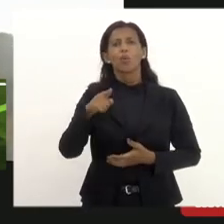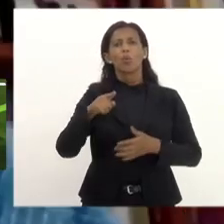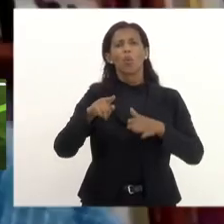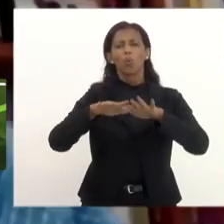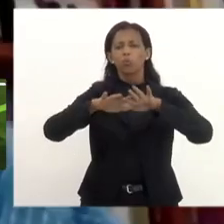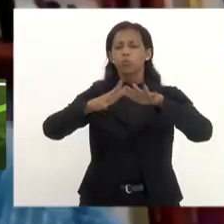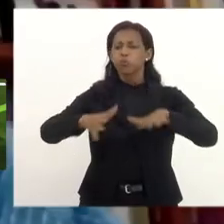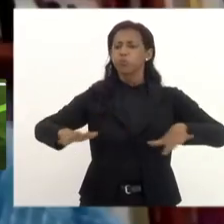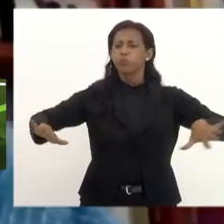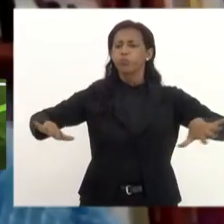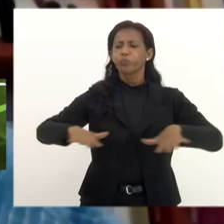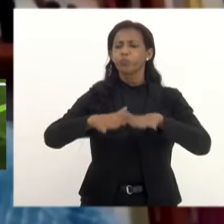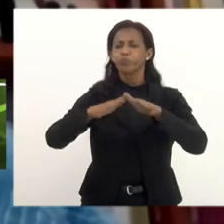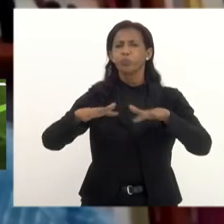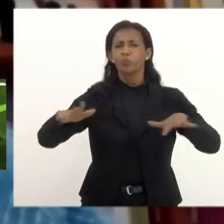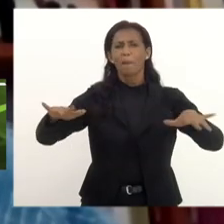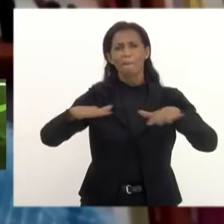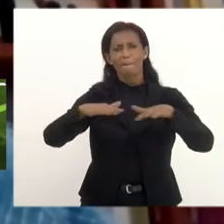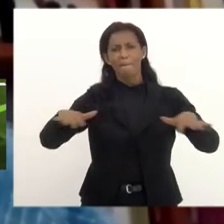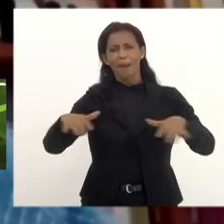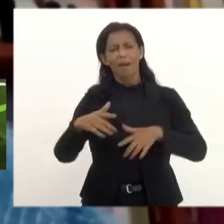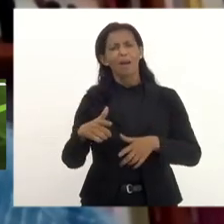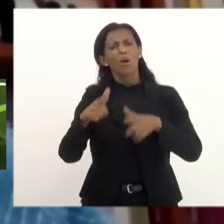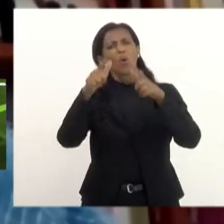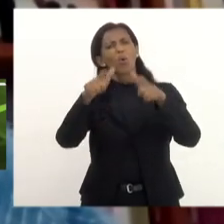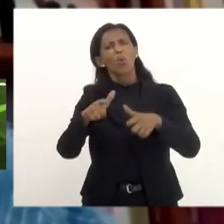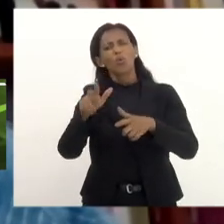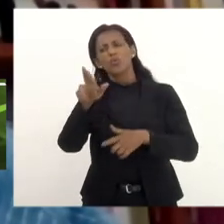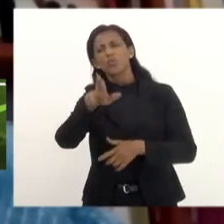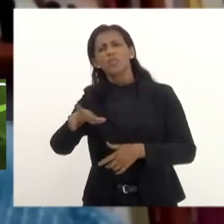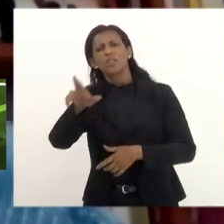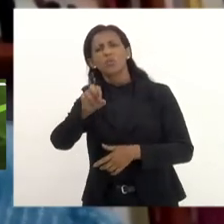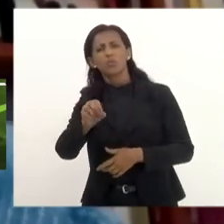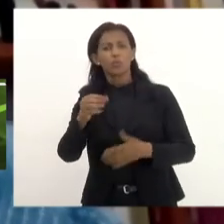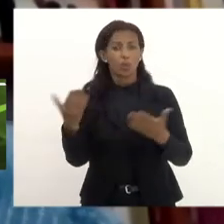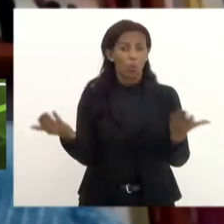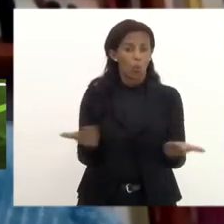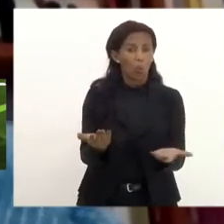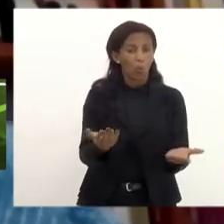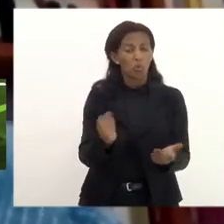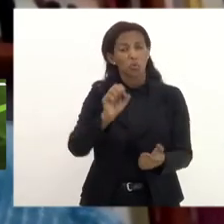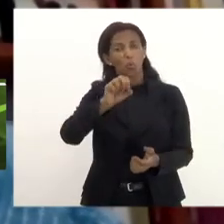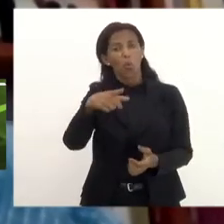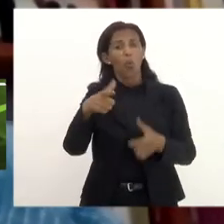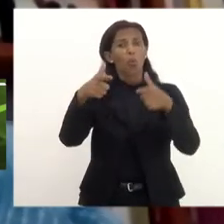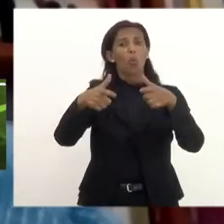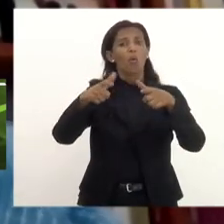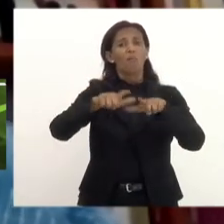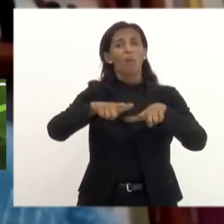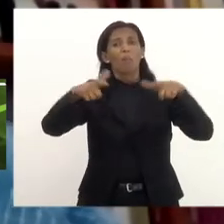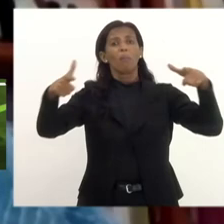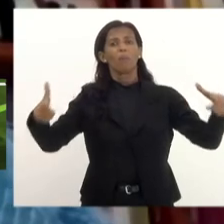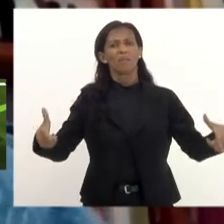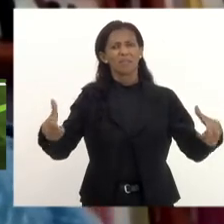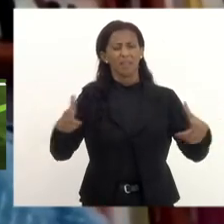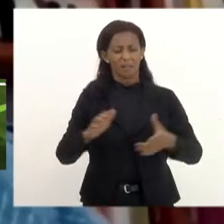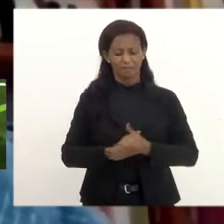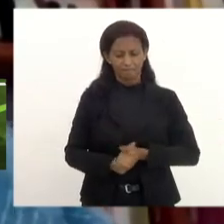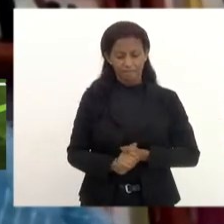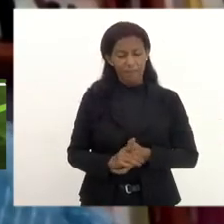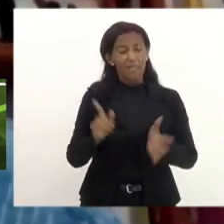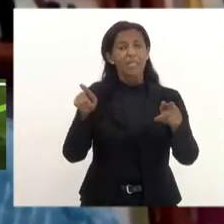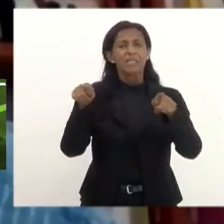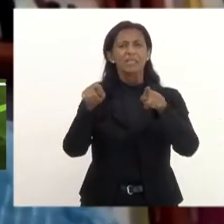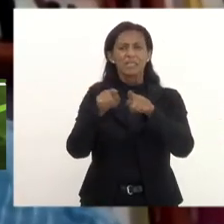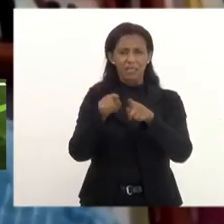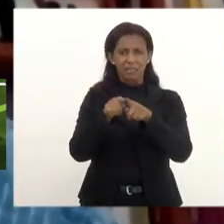onde vocês usam hoje e para onde vocês pretendem ampliar. E só muito sucintamente,